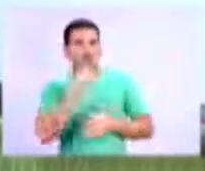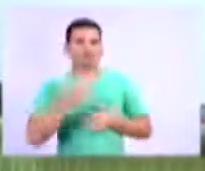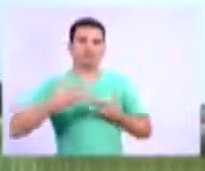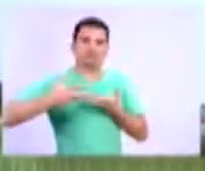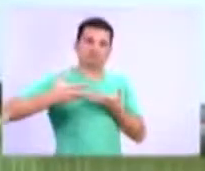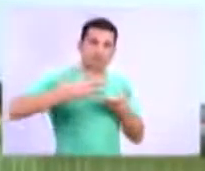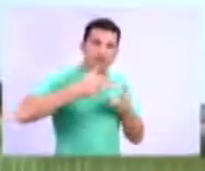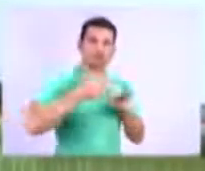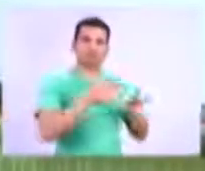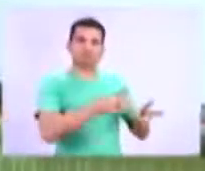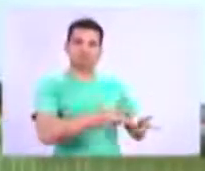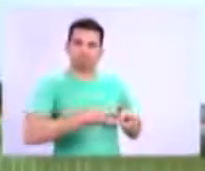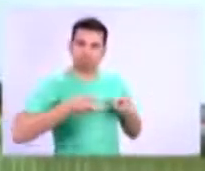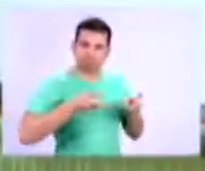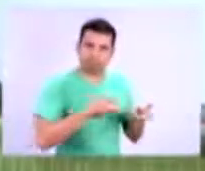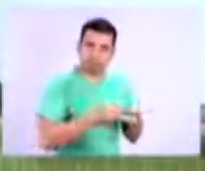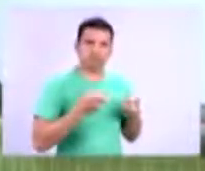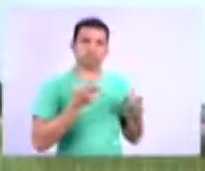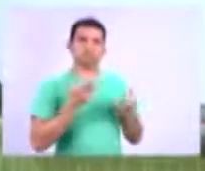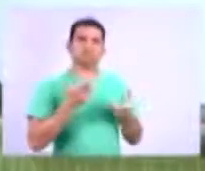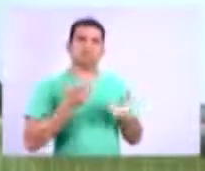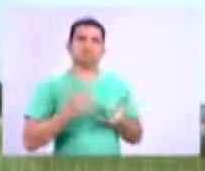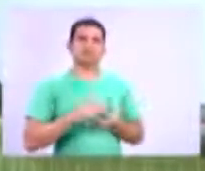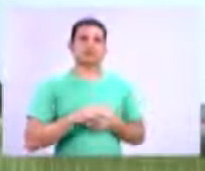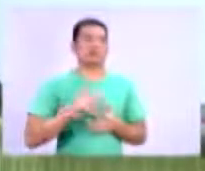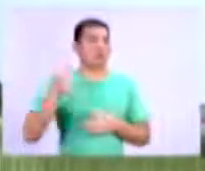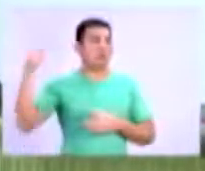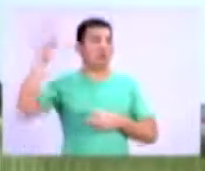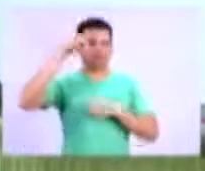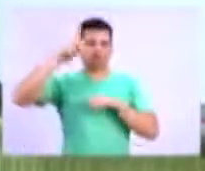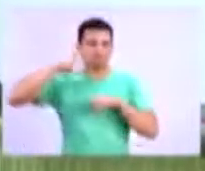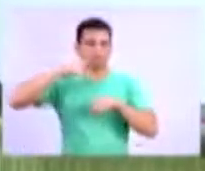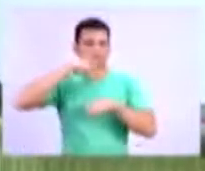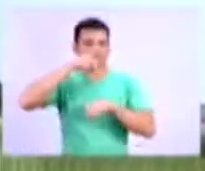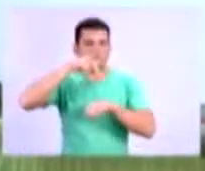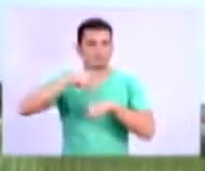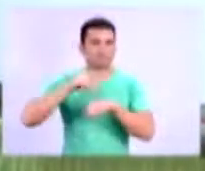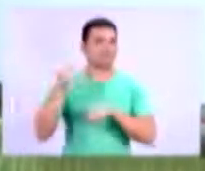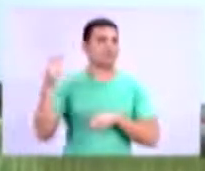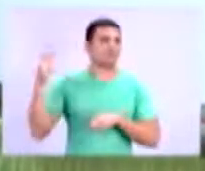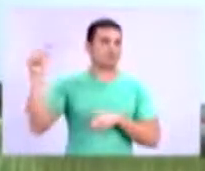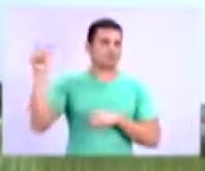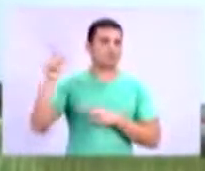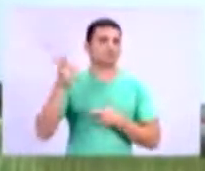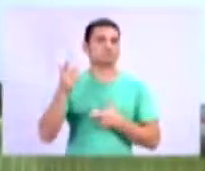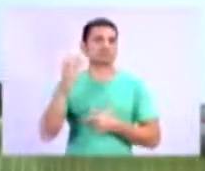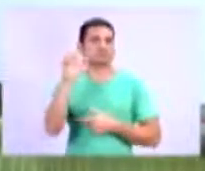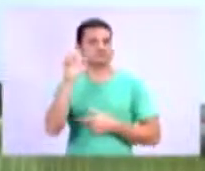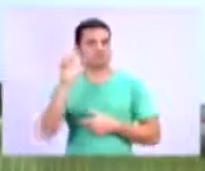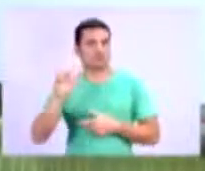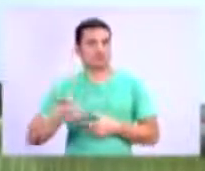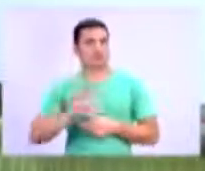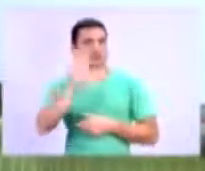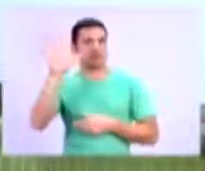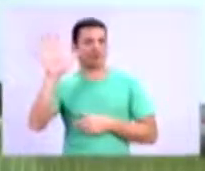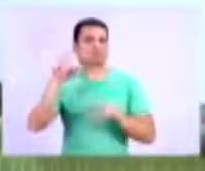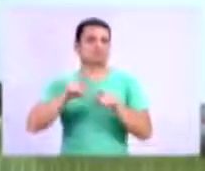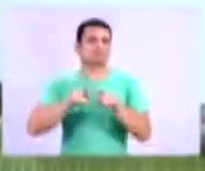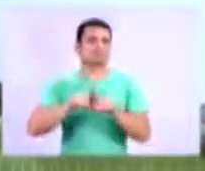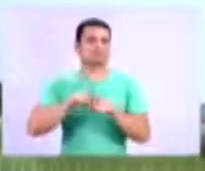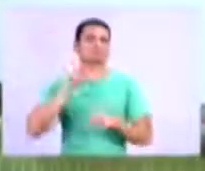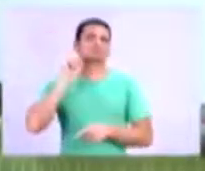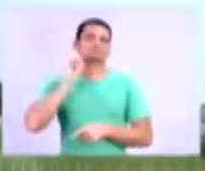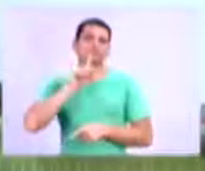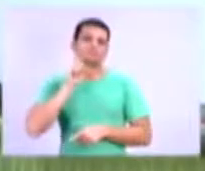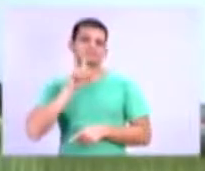de colonizados, né, por países ou por outros países, por países europeus e também pelos Estados